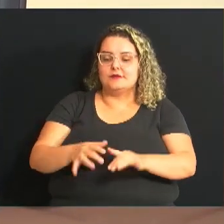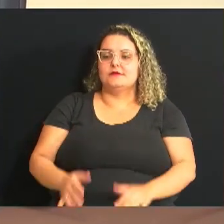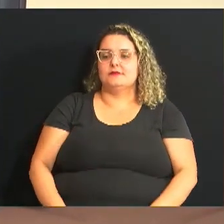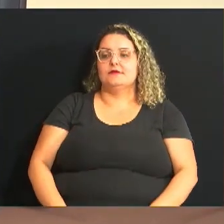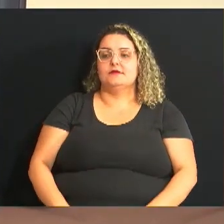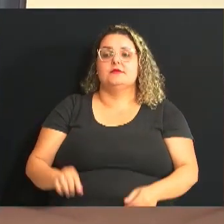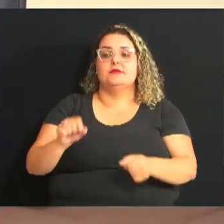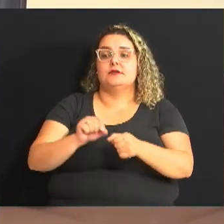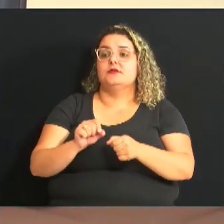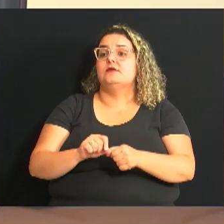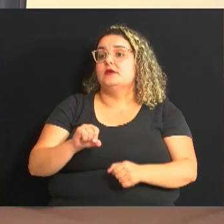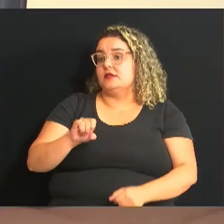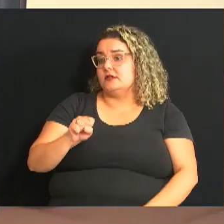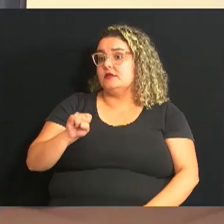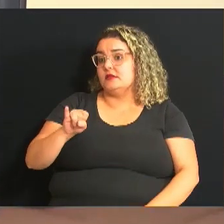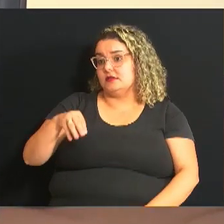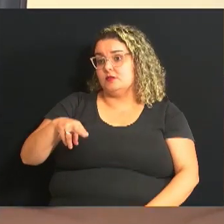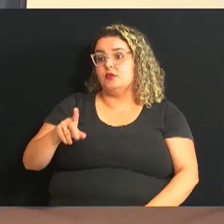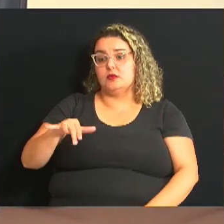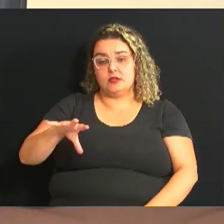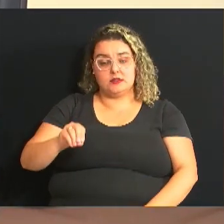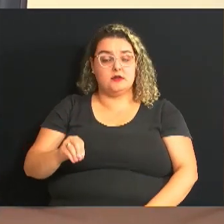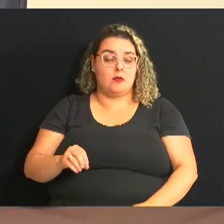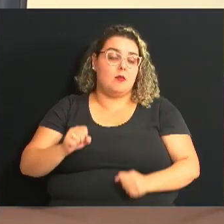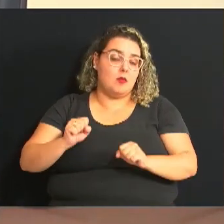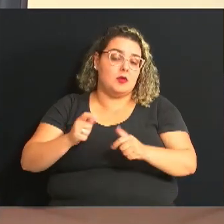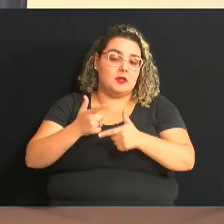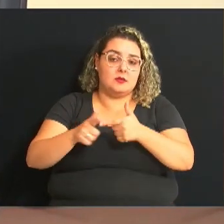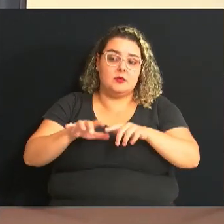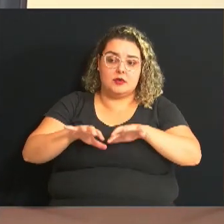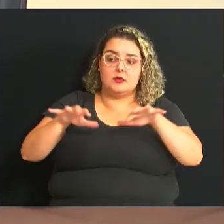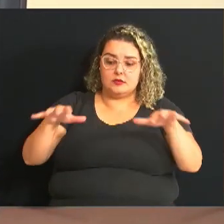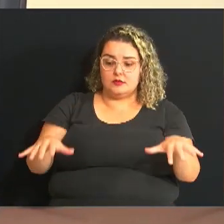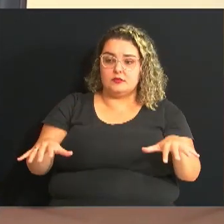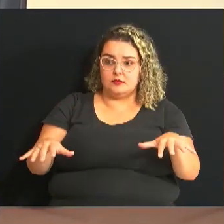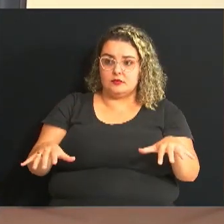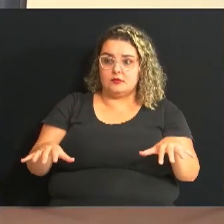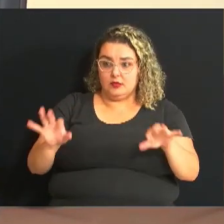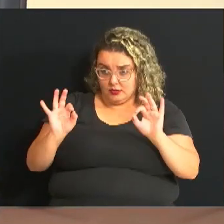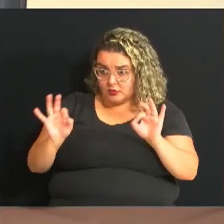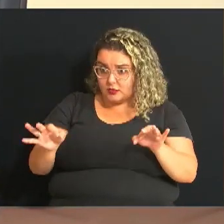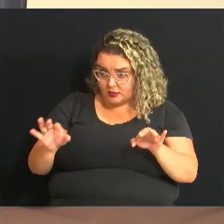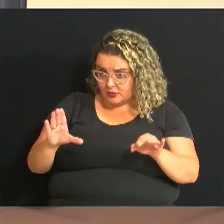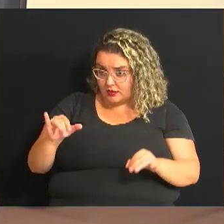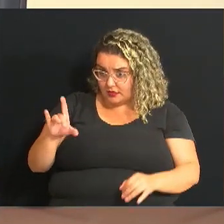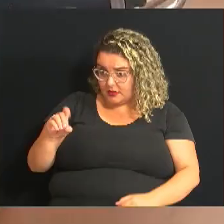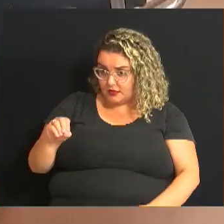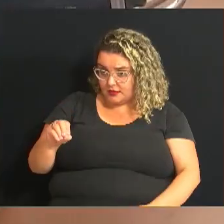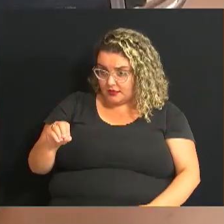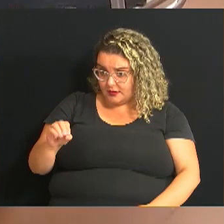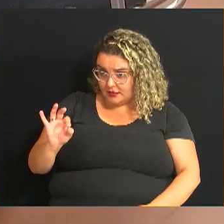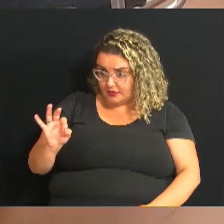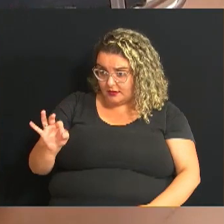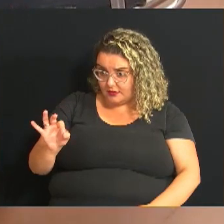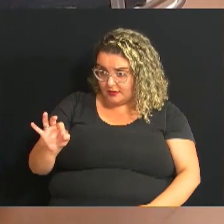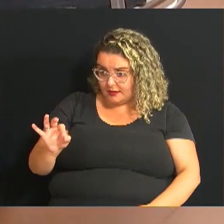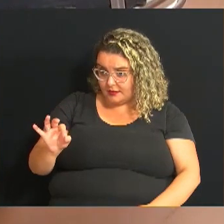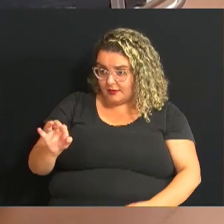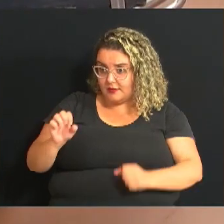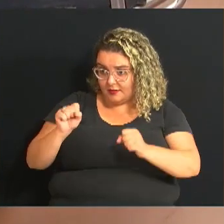a simulação, podendo dividir, então, essa destinação. Estou certa, Cido? Sim, Pode explicar. Com